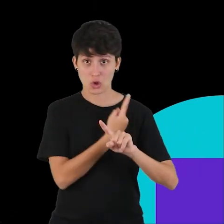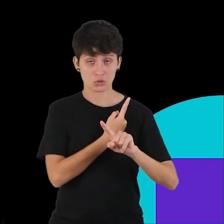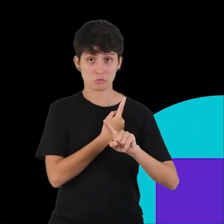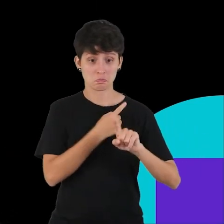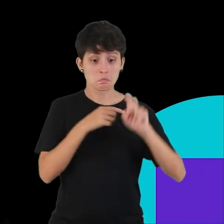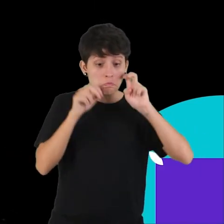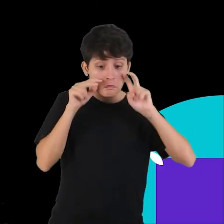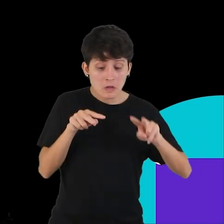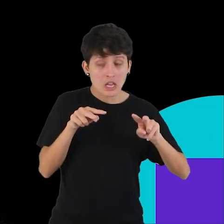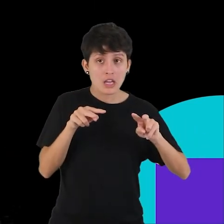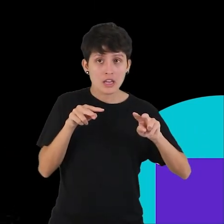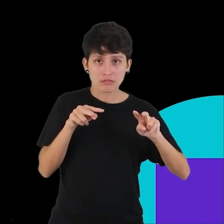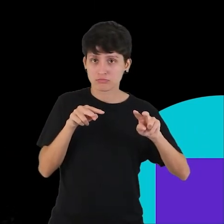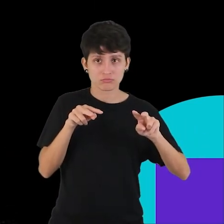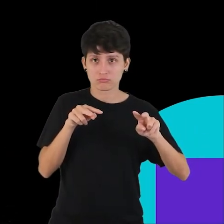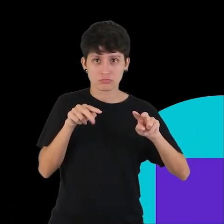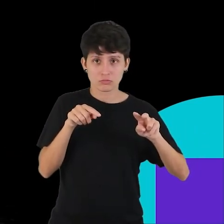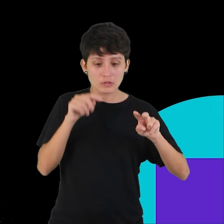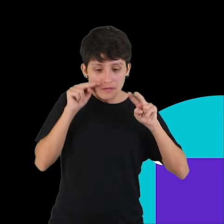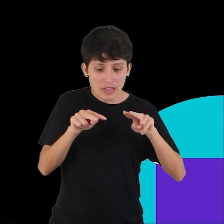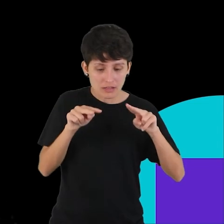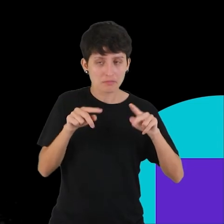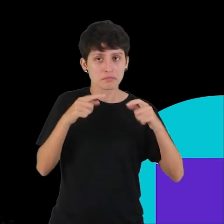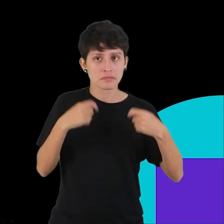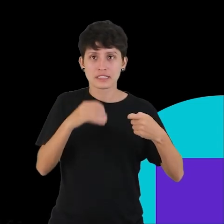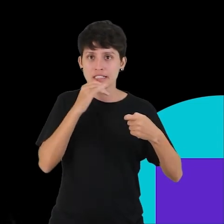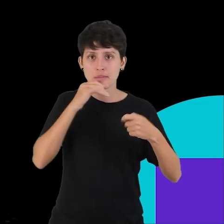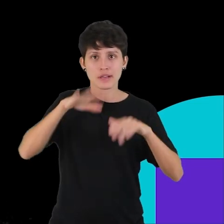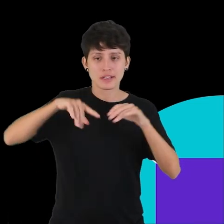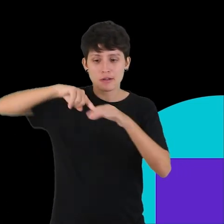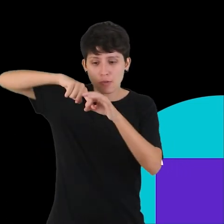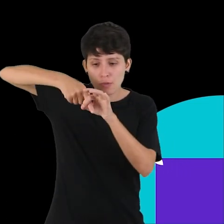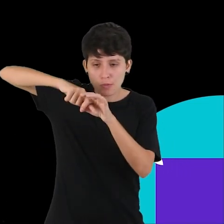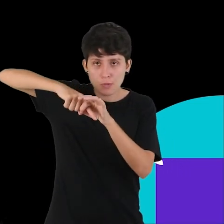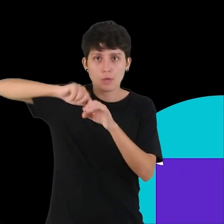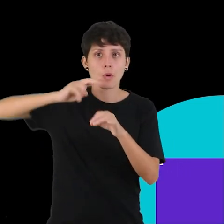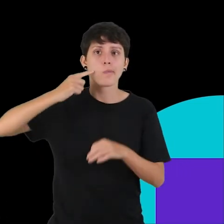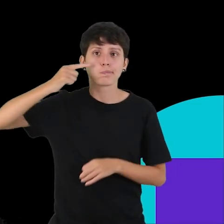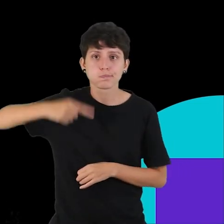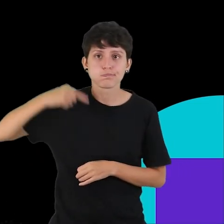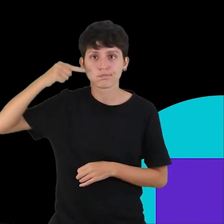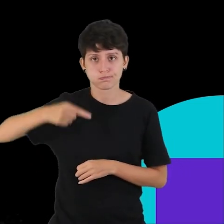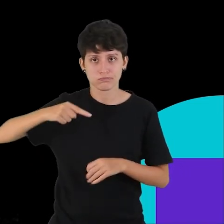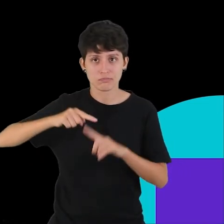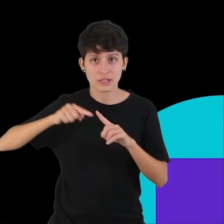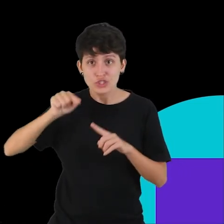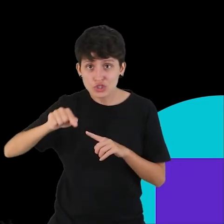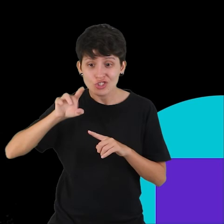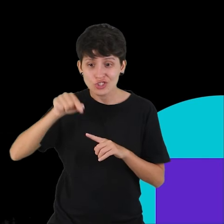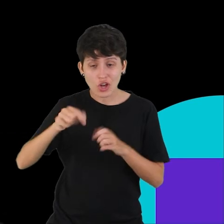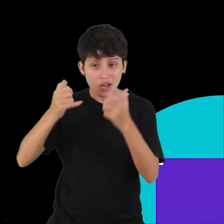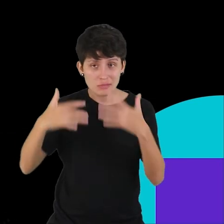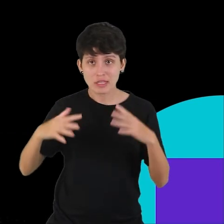resultados. Então, existe aí uma diferença entre sistemas que funcionam, que têm funções de impacto social positivo e não funcionam